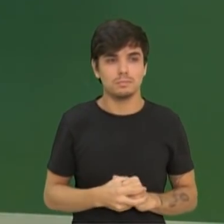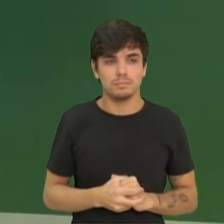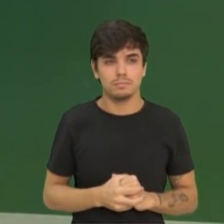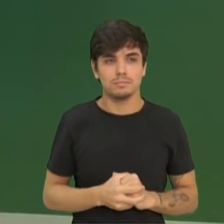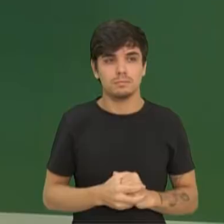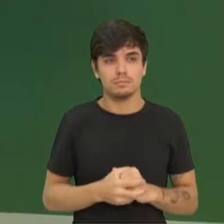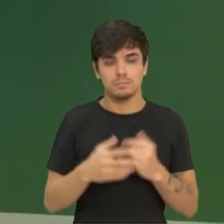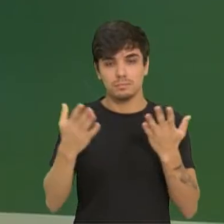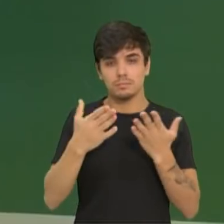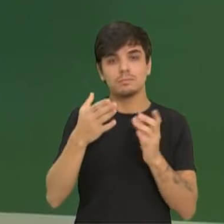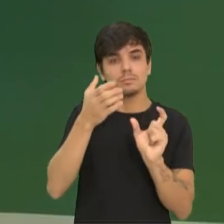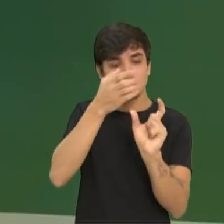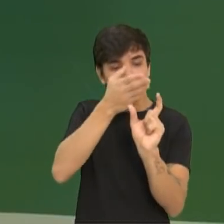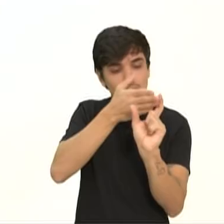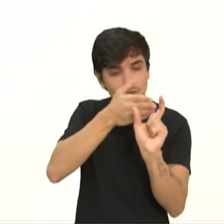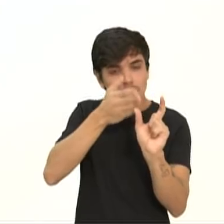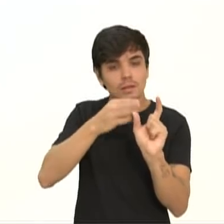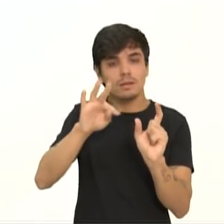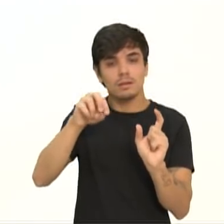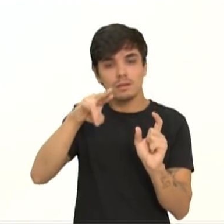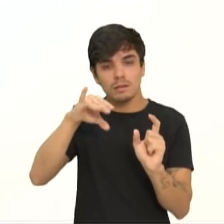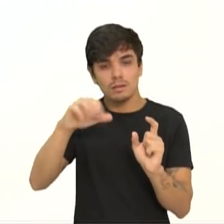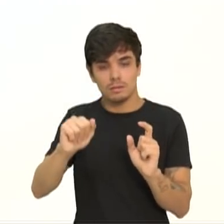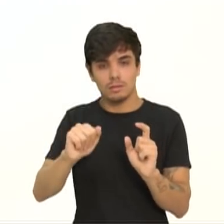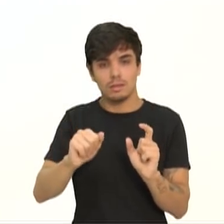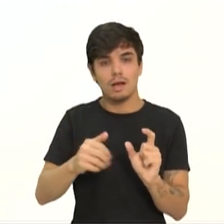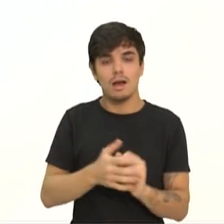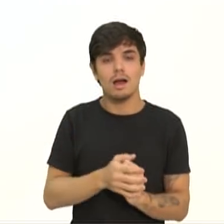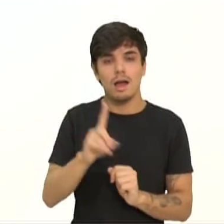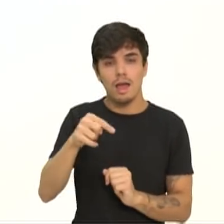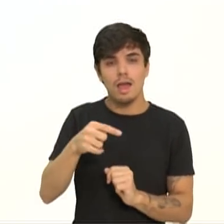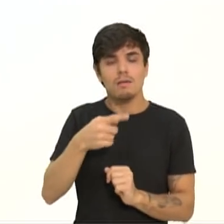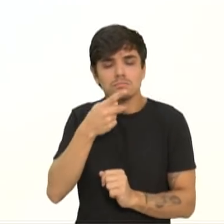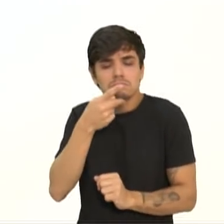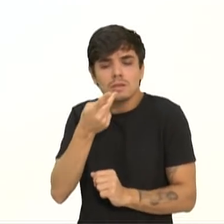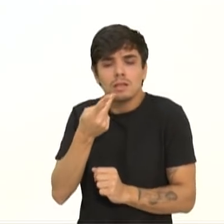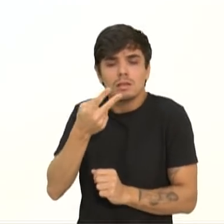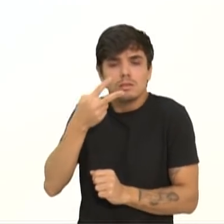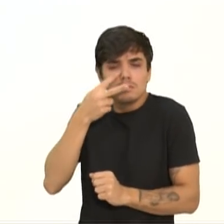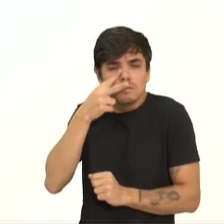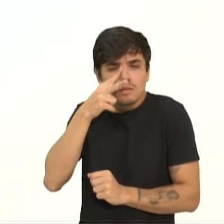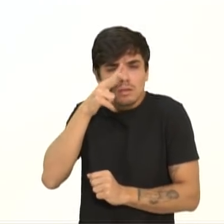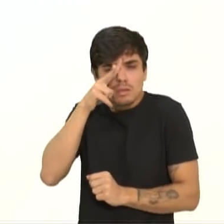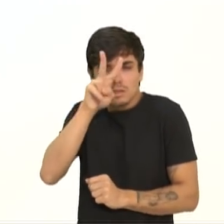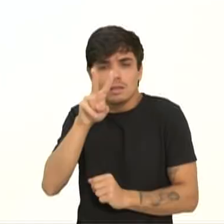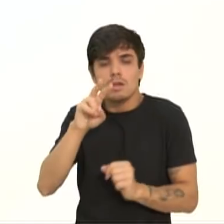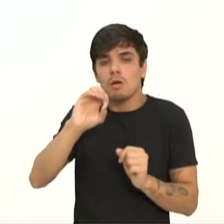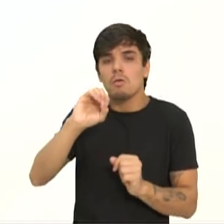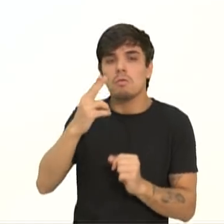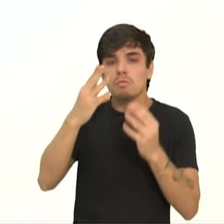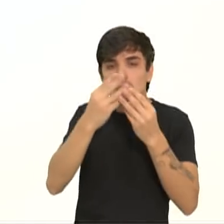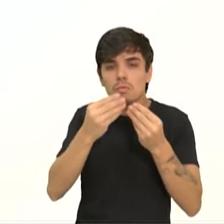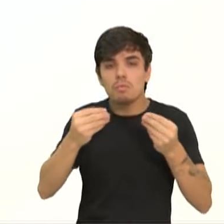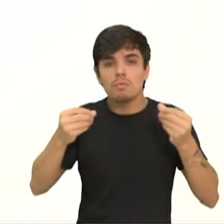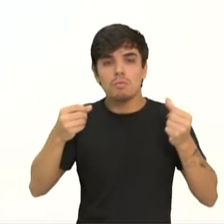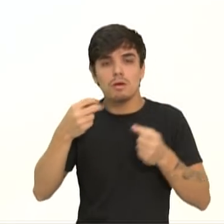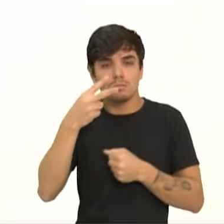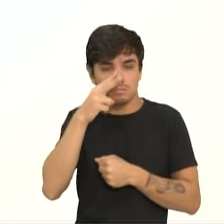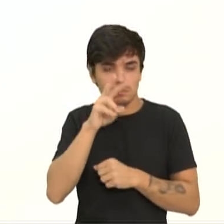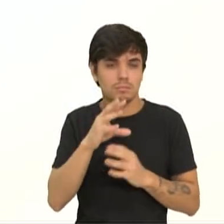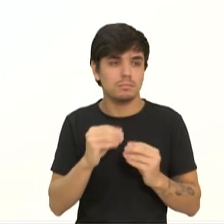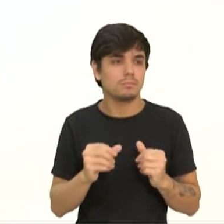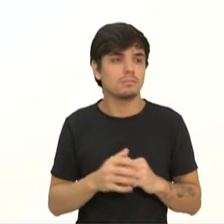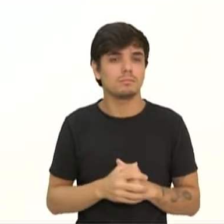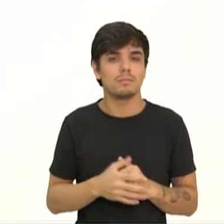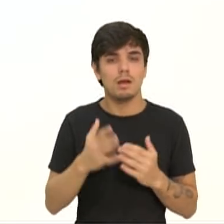Sílaba tônica é a sílaba pronunciada de forma mais intensa ou menos intensa. Então, essa atividade já